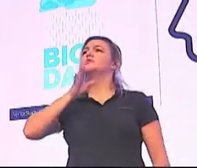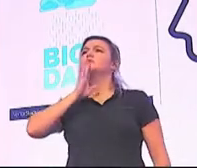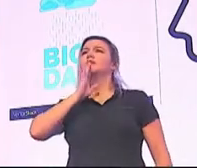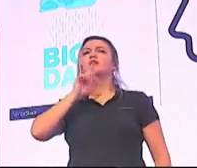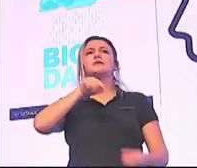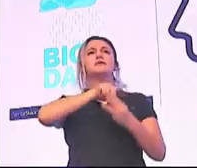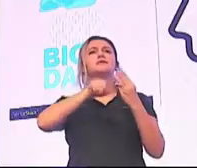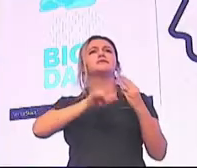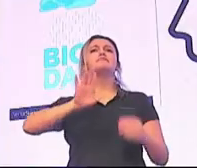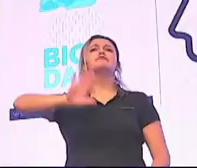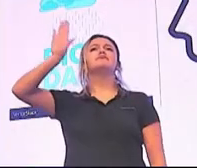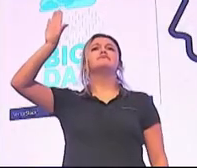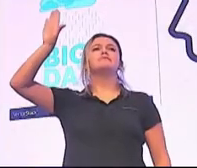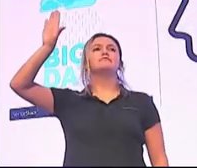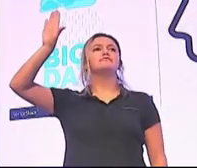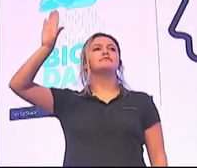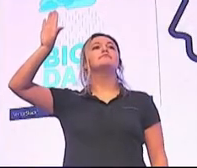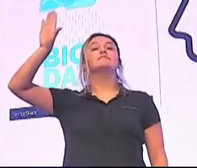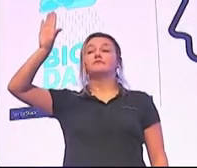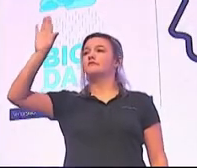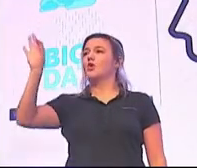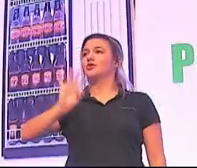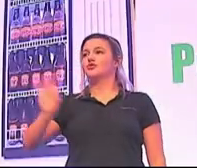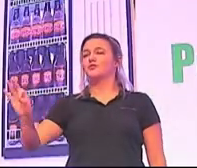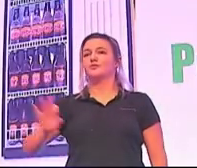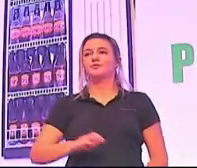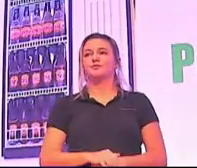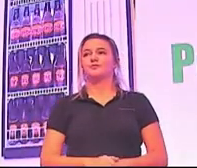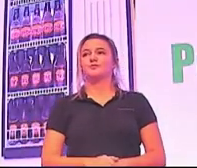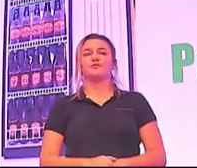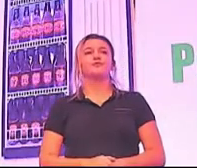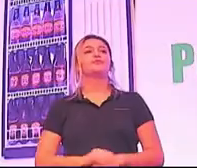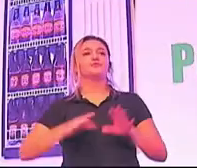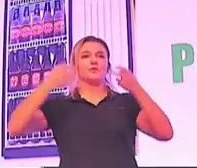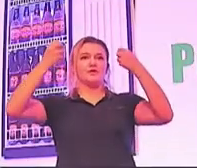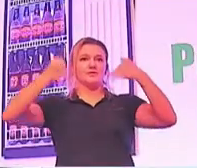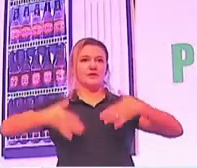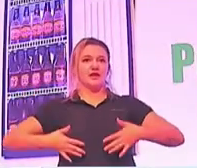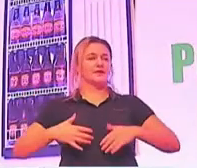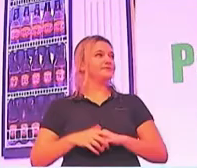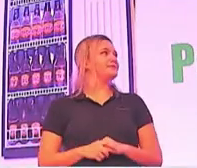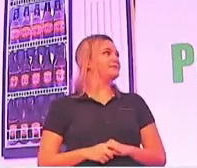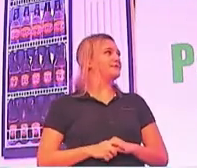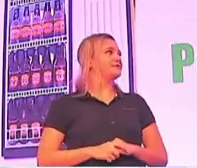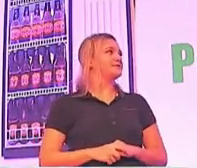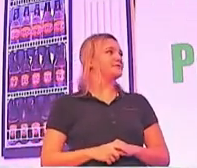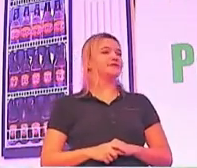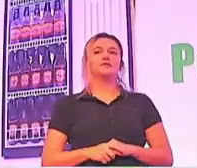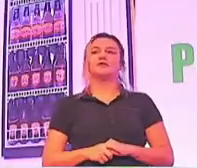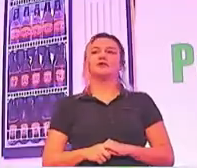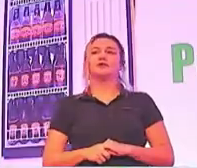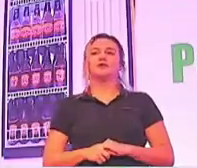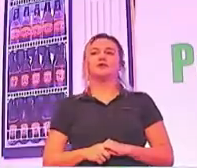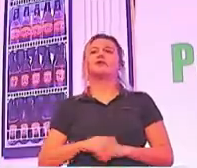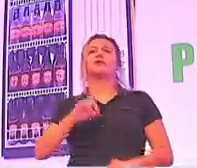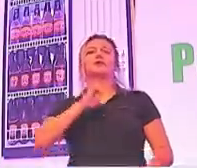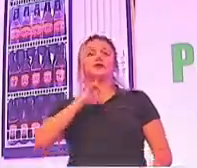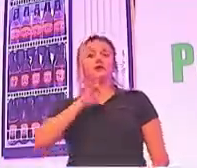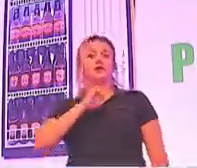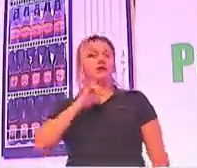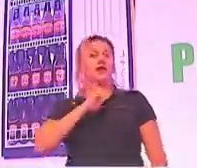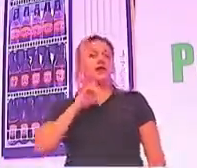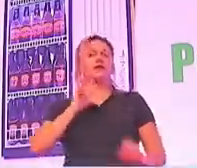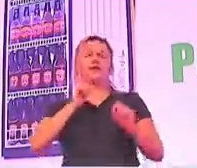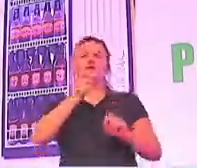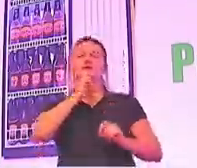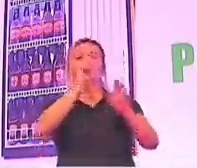favor. Beleza. Explicar para vocês o seguinte. Vocês têm uma geladeira em casa, com bastante cerveja